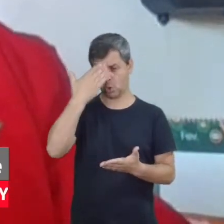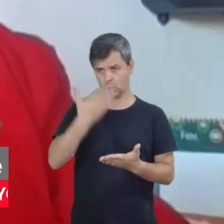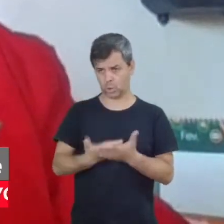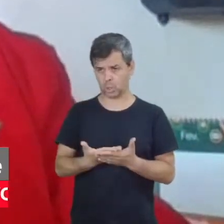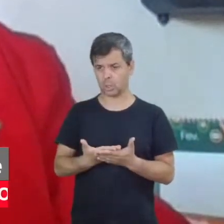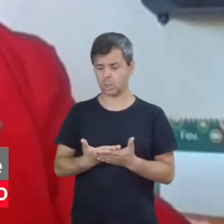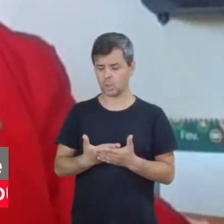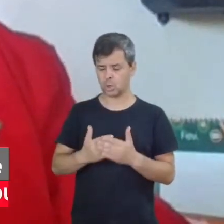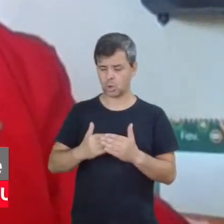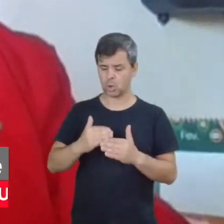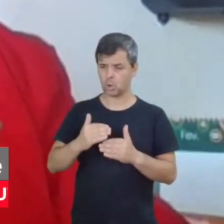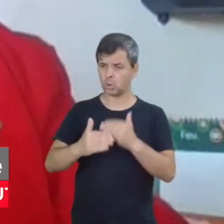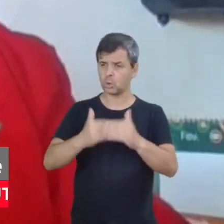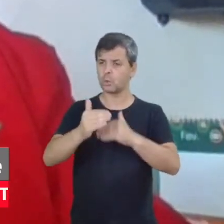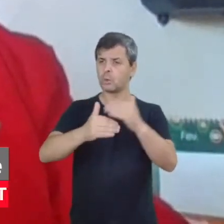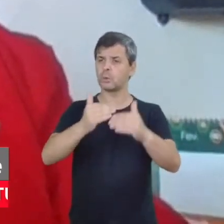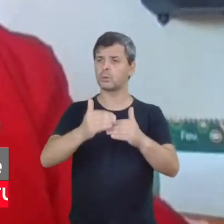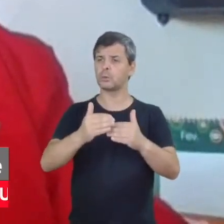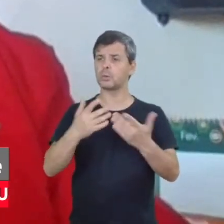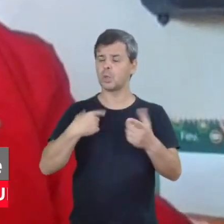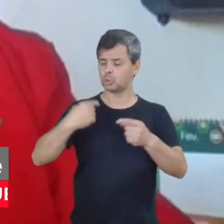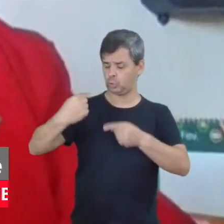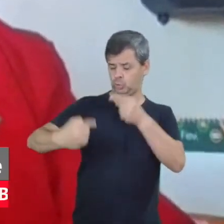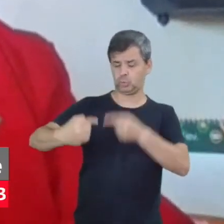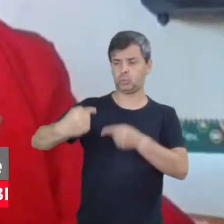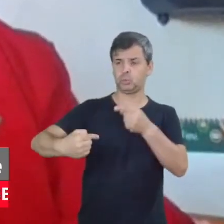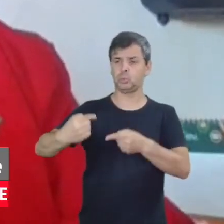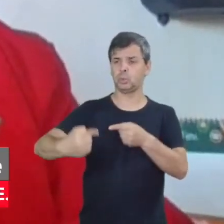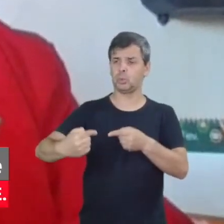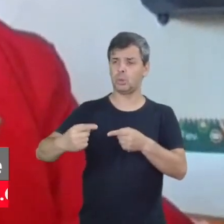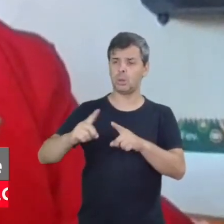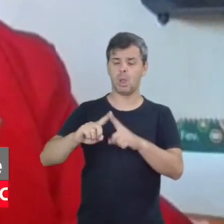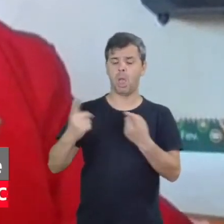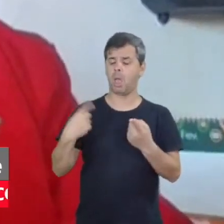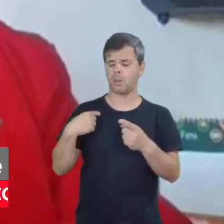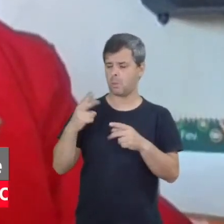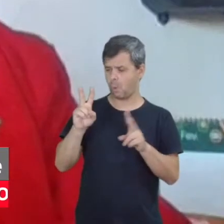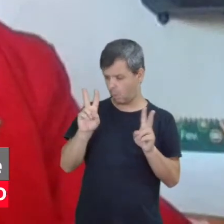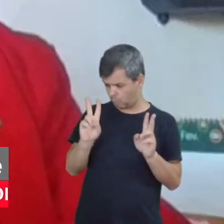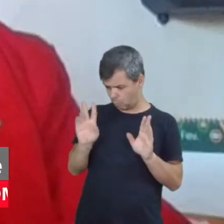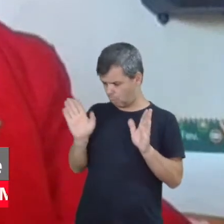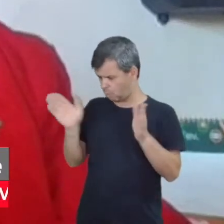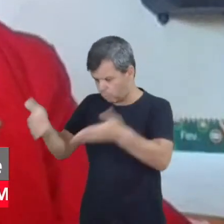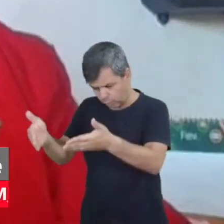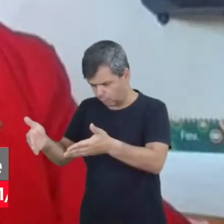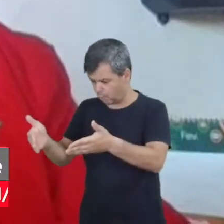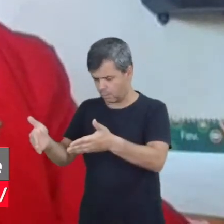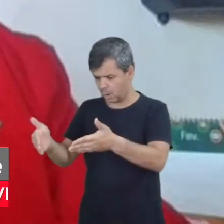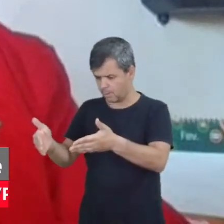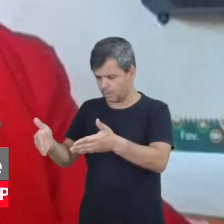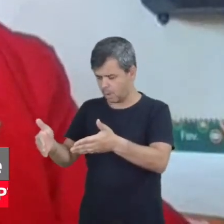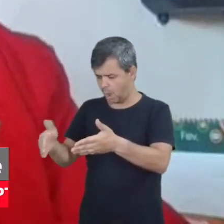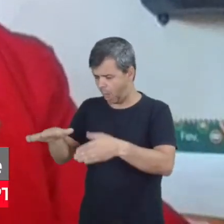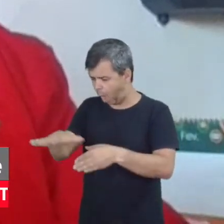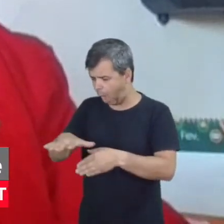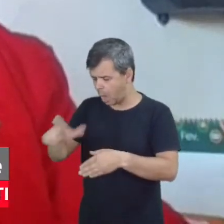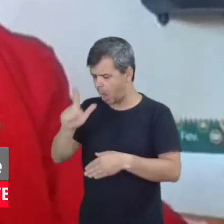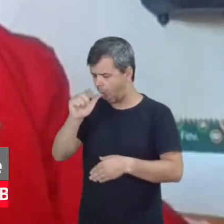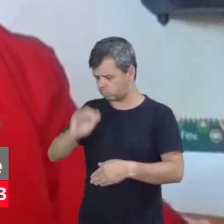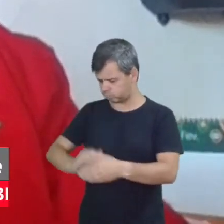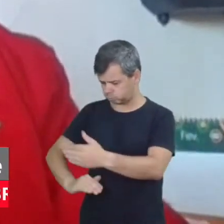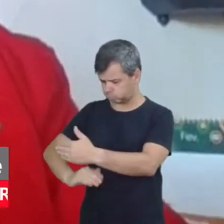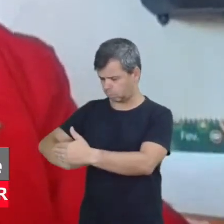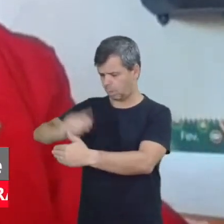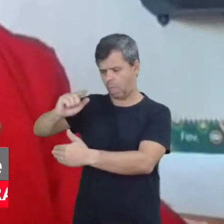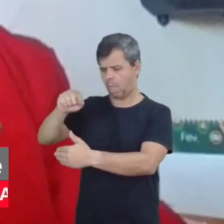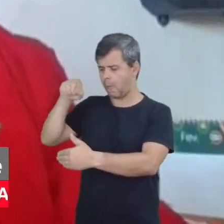processo de discussão, ela não pode só olhar só para as áreas que foram alagadas, eles têm que ser por que essas